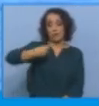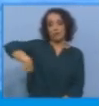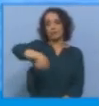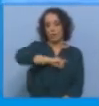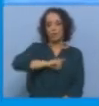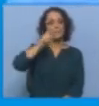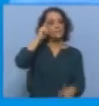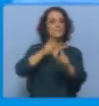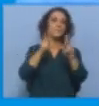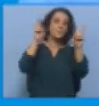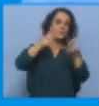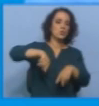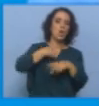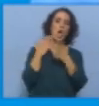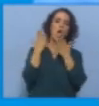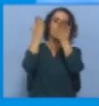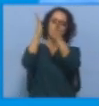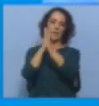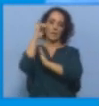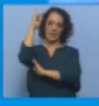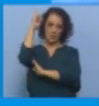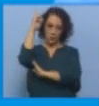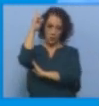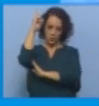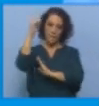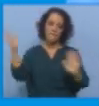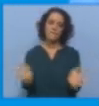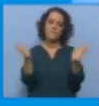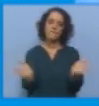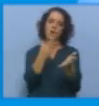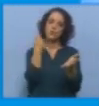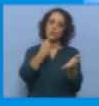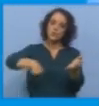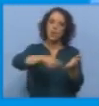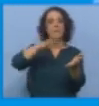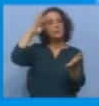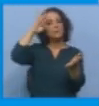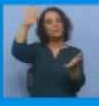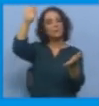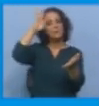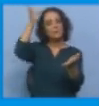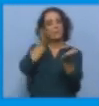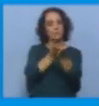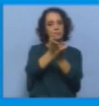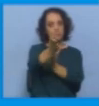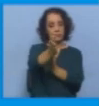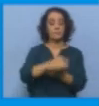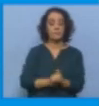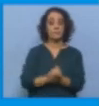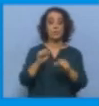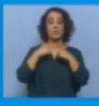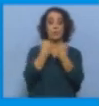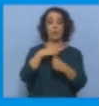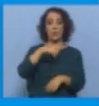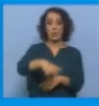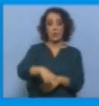ajudar a Deus, deixa-me dizer assim, a que os jovens continuem a sonhar. Acho que muitas realidades que vamos vendo na nossa sociedade portuguesa é que,